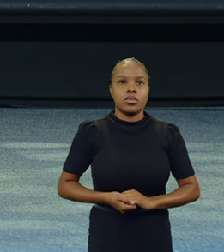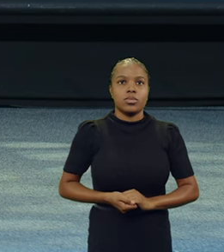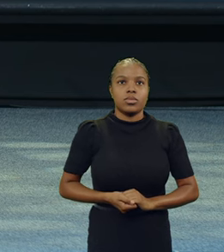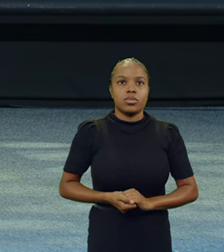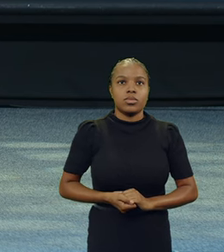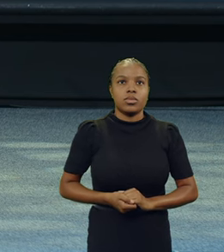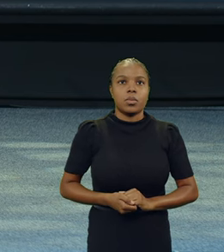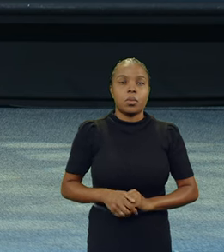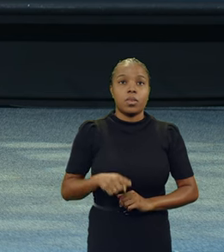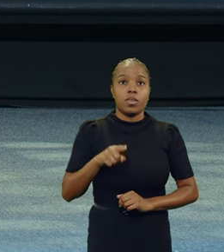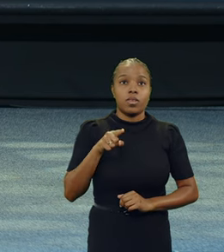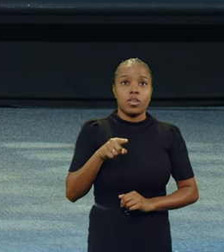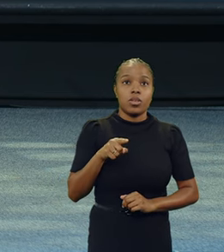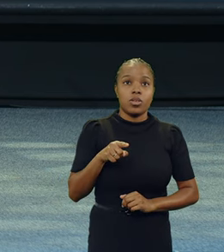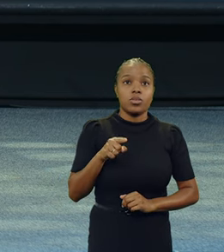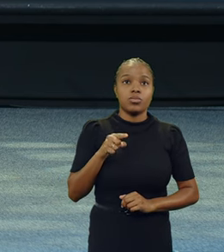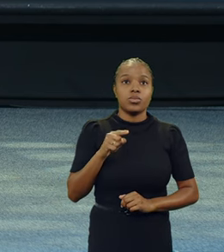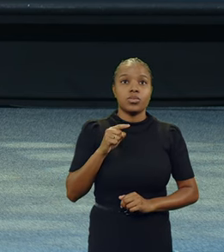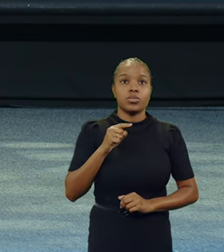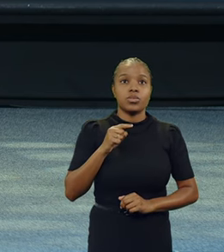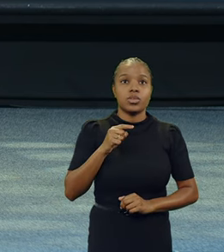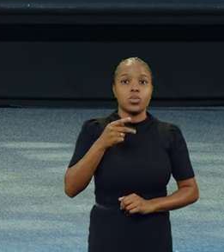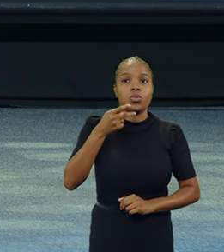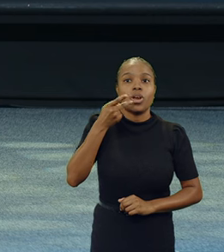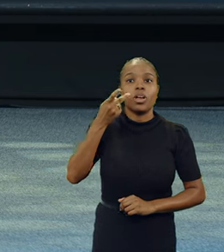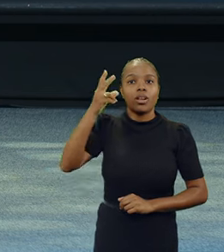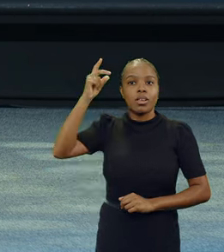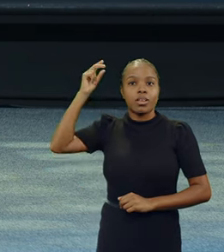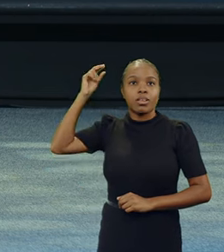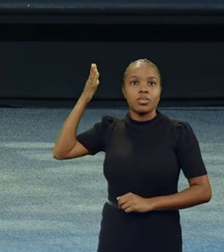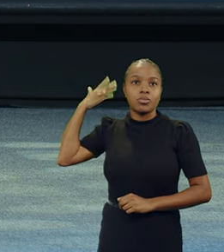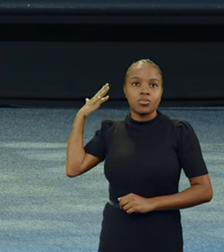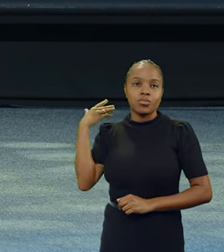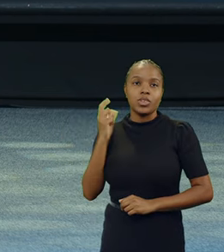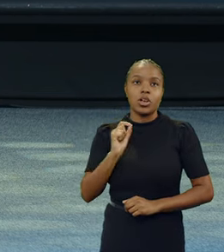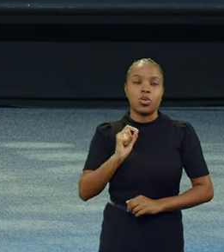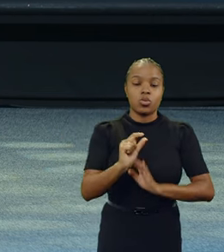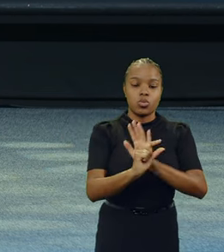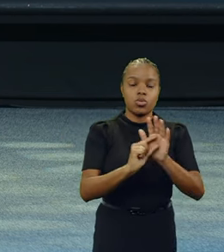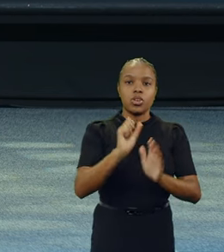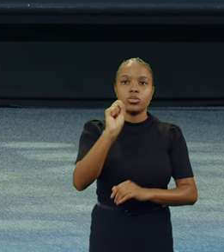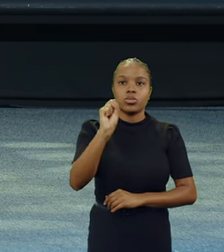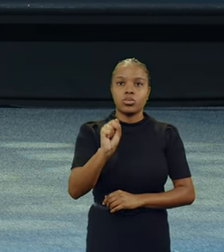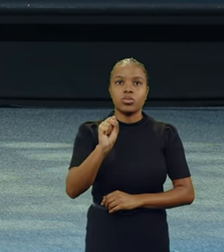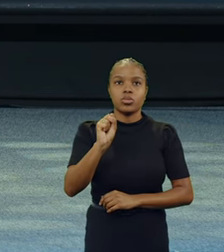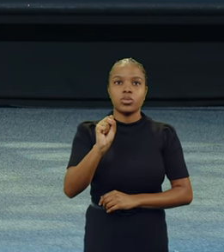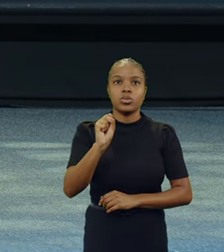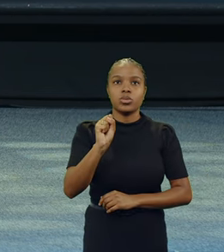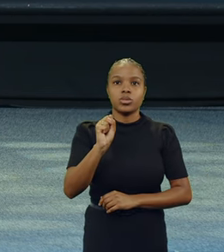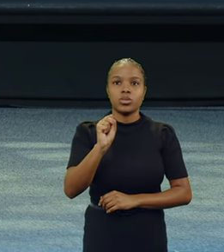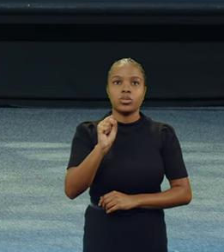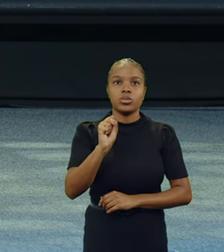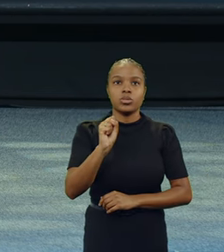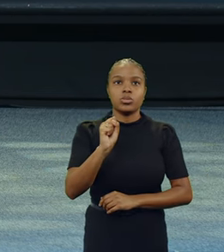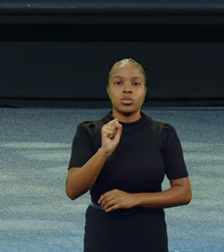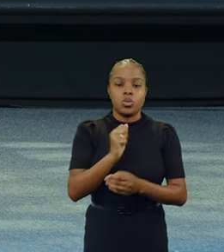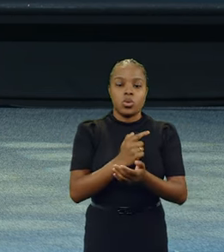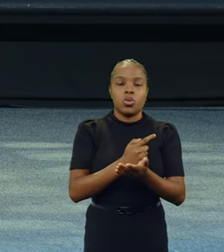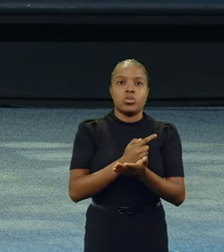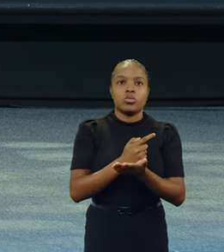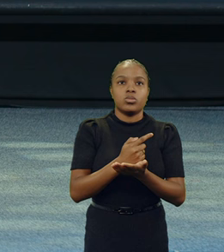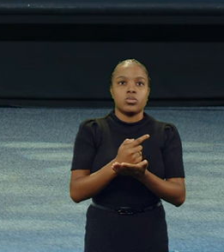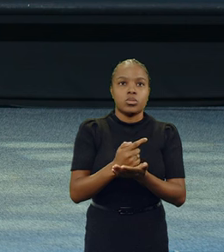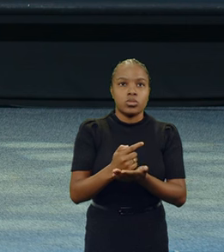Eu falei para vocês agora há pouco, que no versículo 8, de 38 de Gênesis,